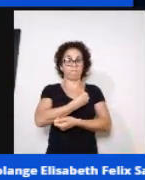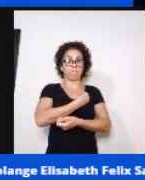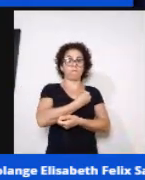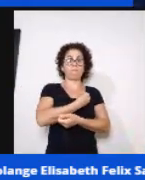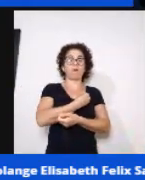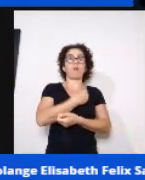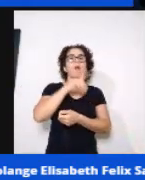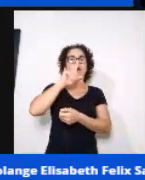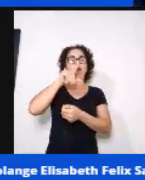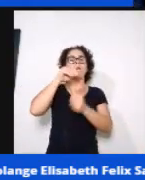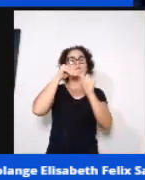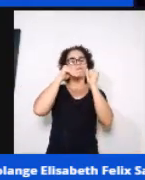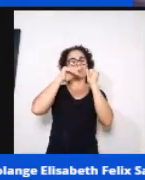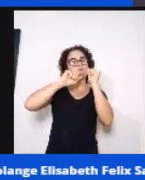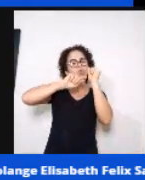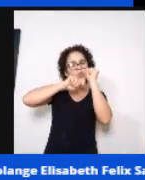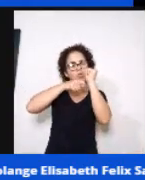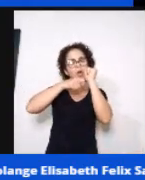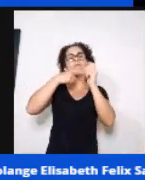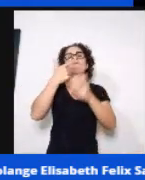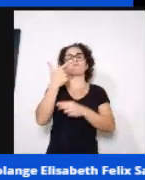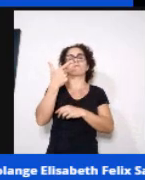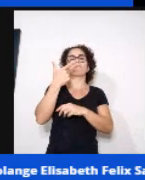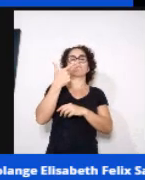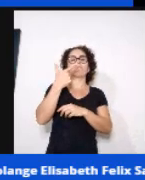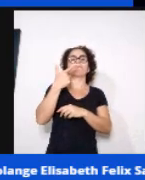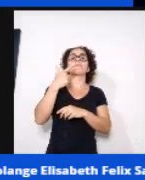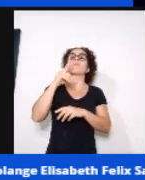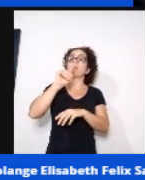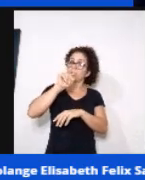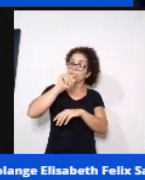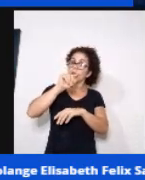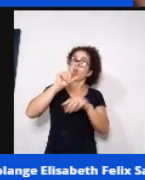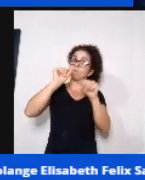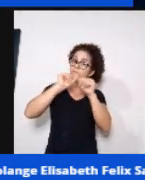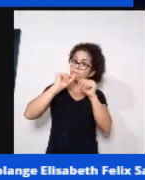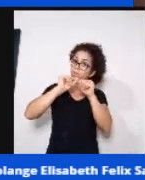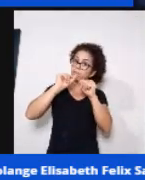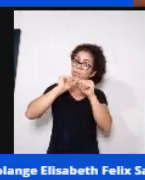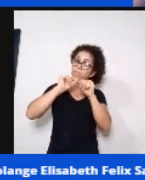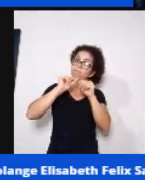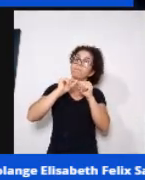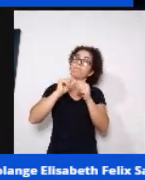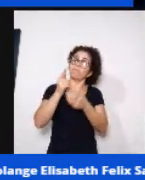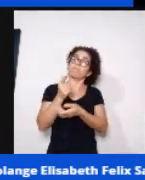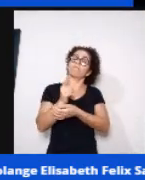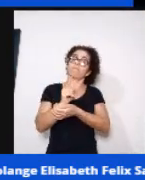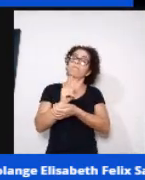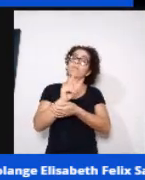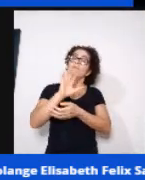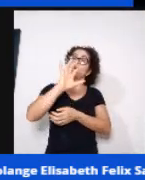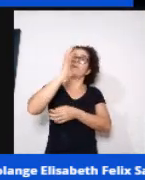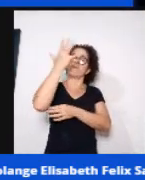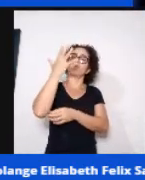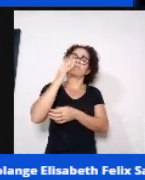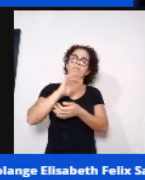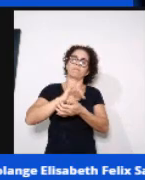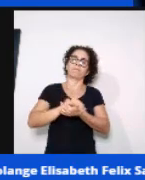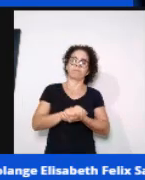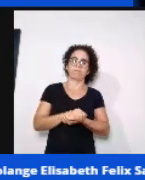que te acontece. Você é o que você faz com aquilo que vai te acontecer.